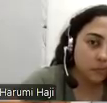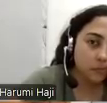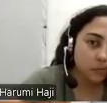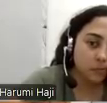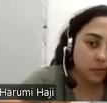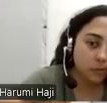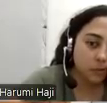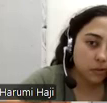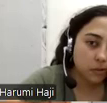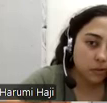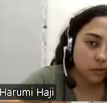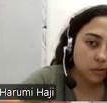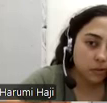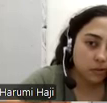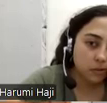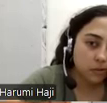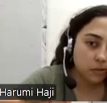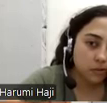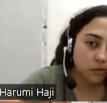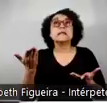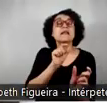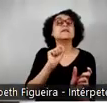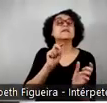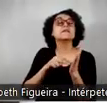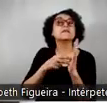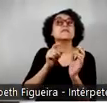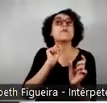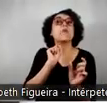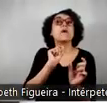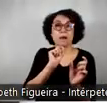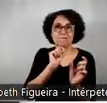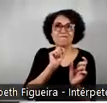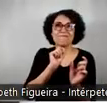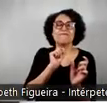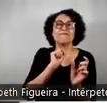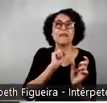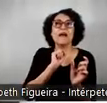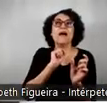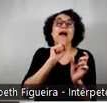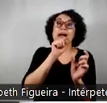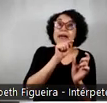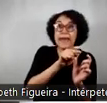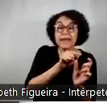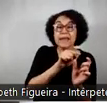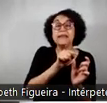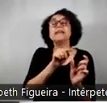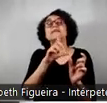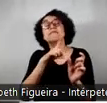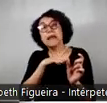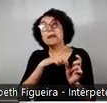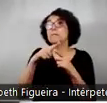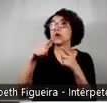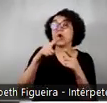uma pessoa refugiada, é uma pessoa que tem, né, fundados temores de ser perseguida por motivo de raça,